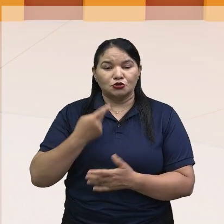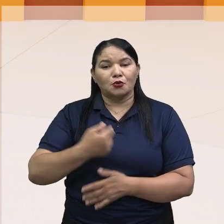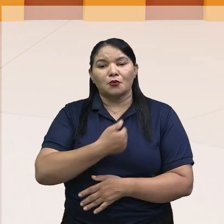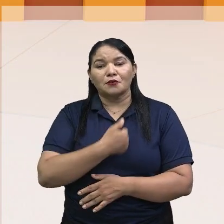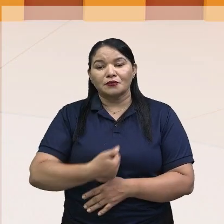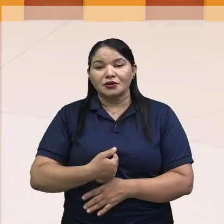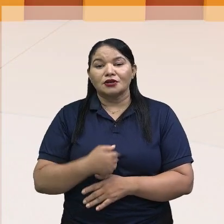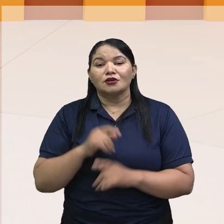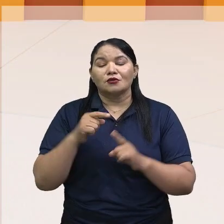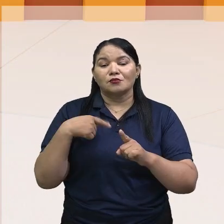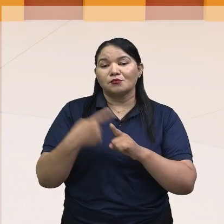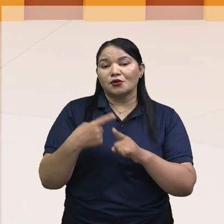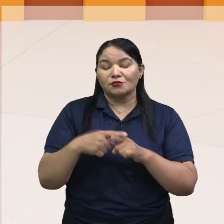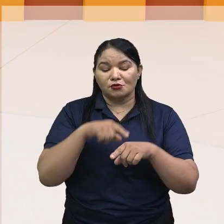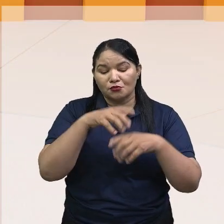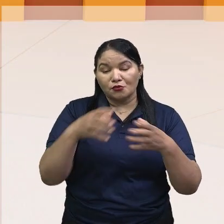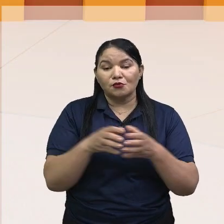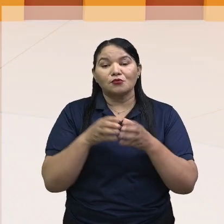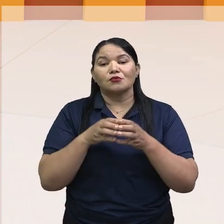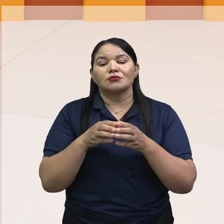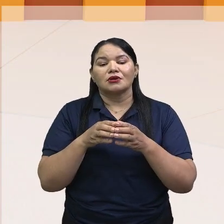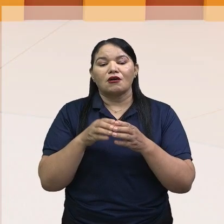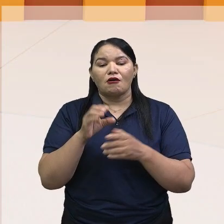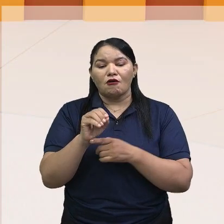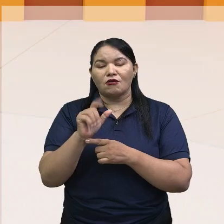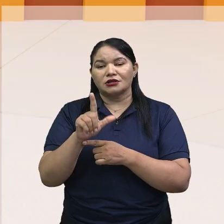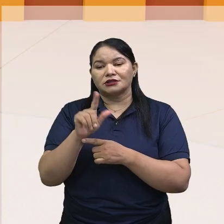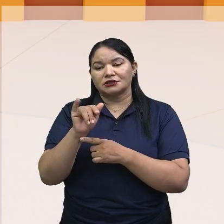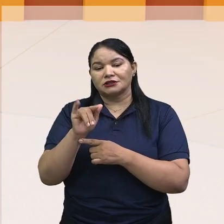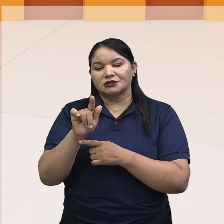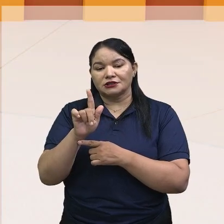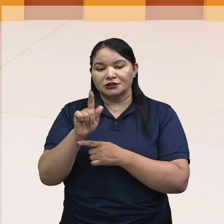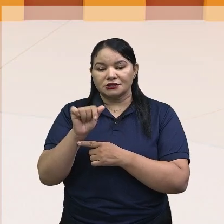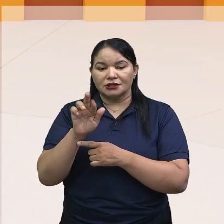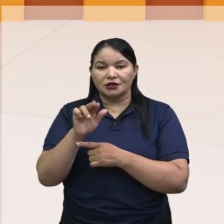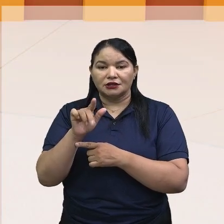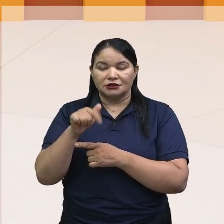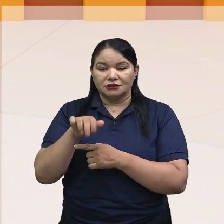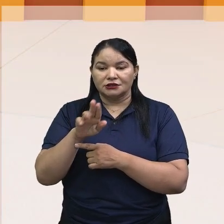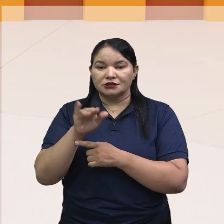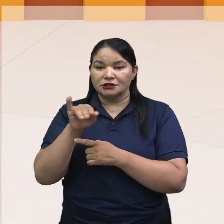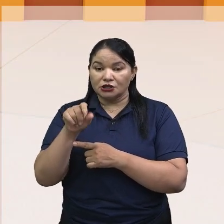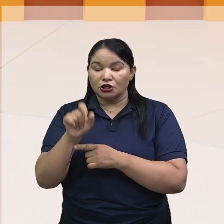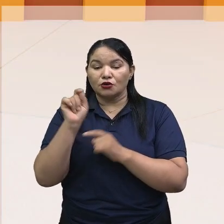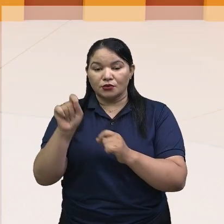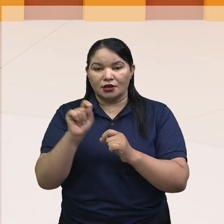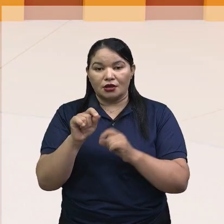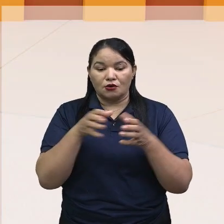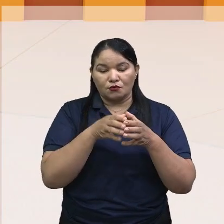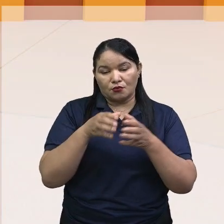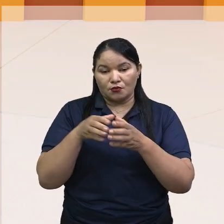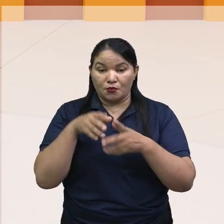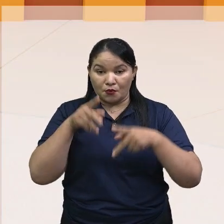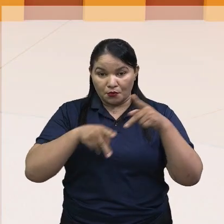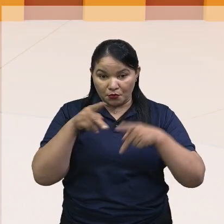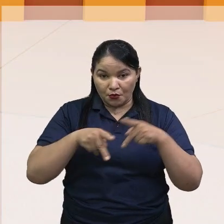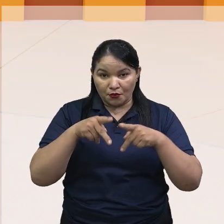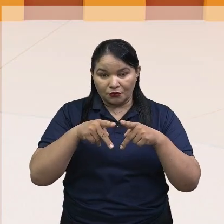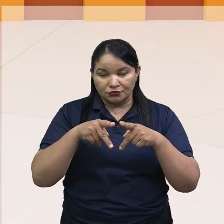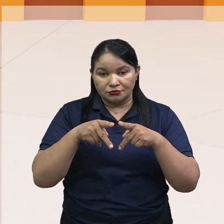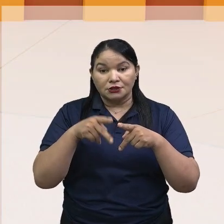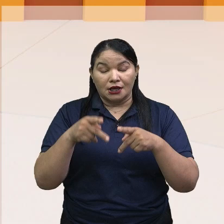por oligarquias. O que significa isso? Significa governo de poucos, ou seja, dentro